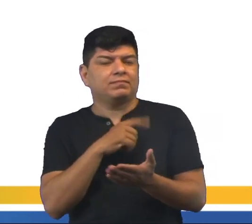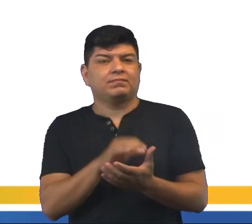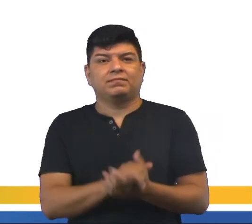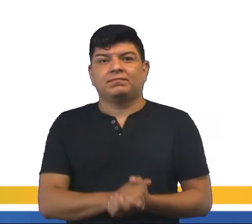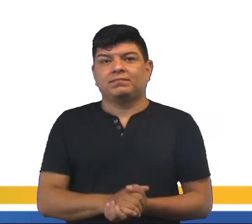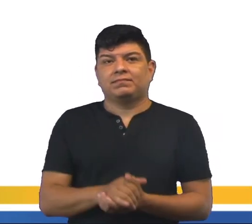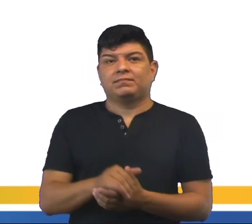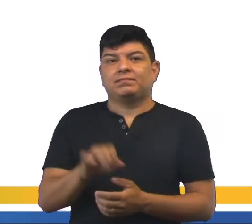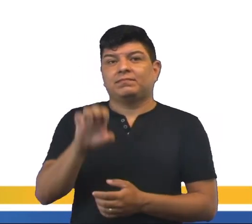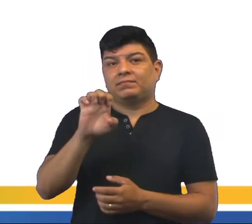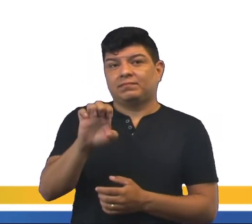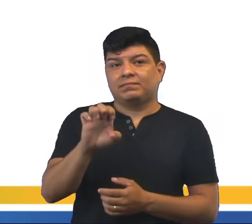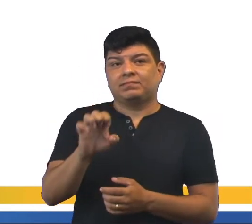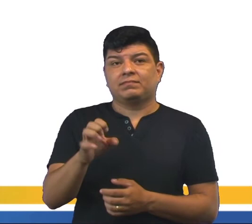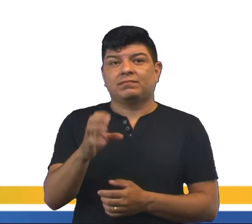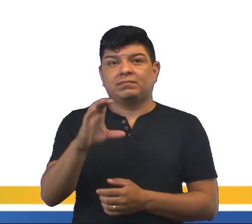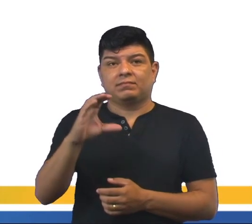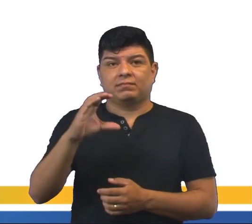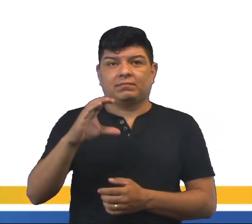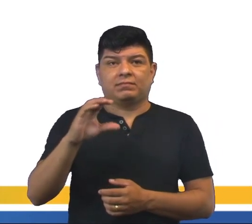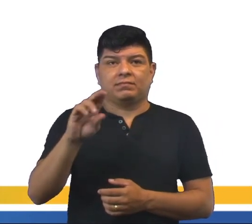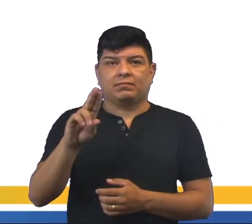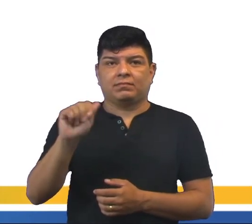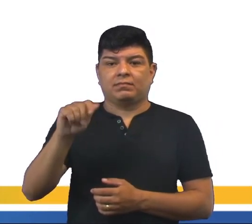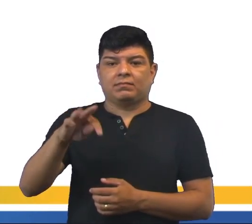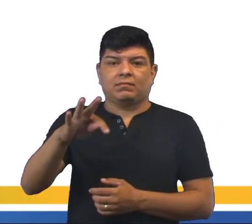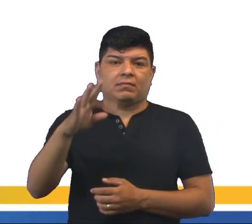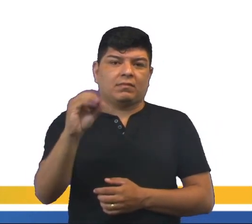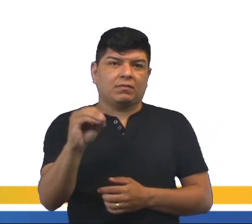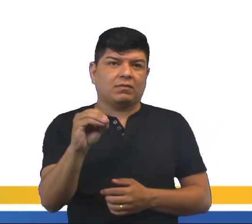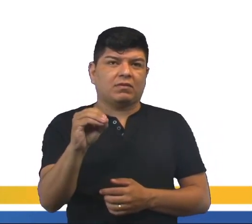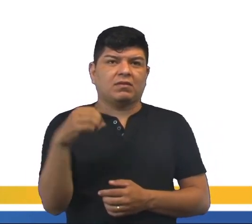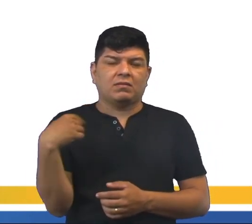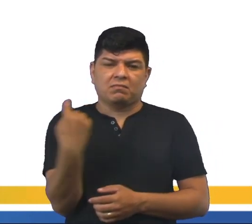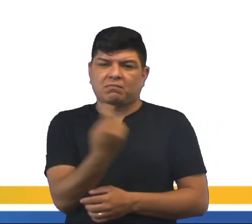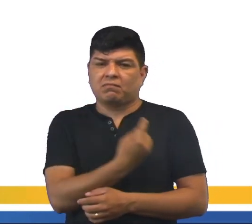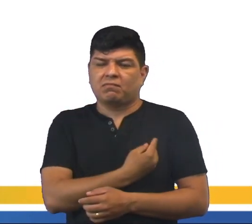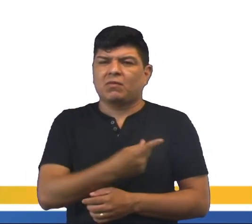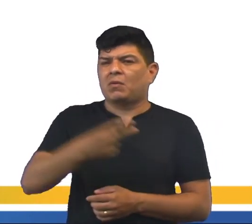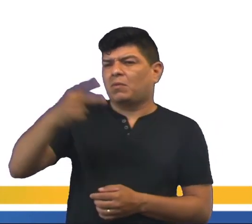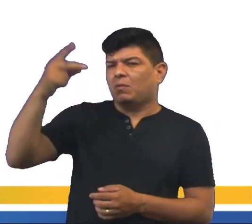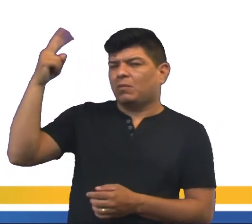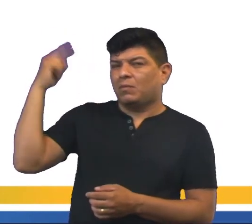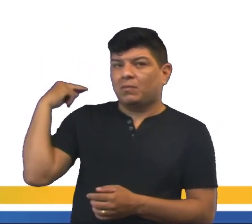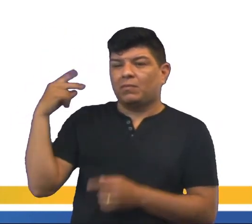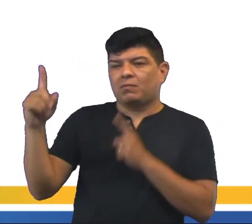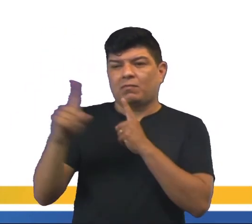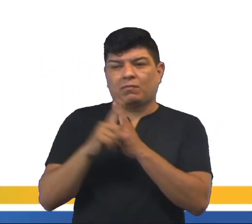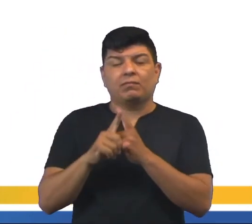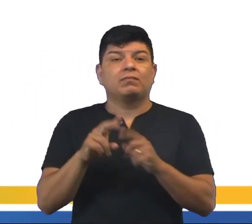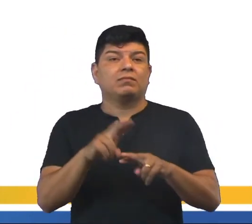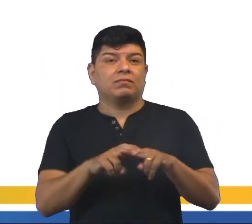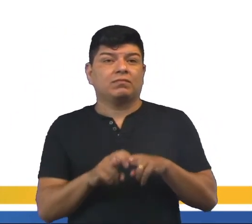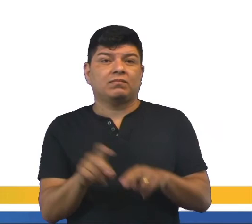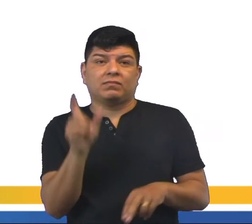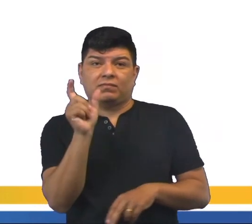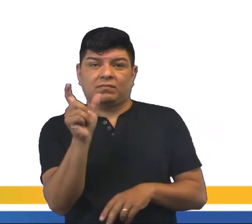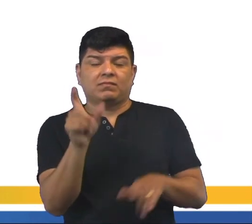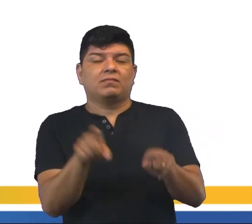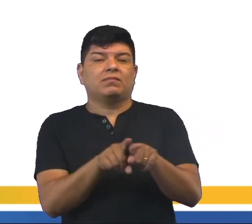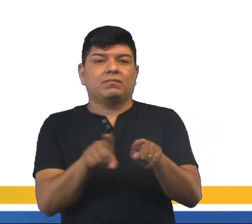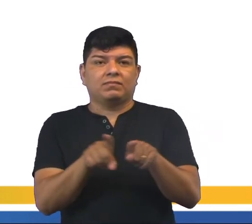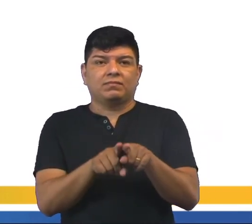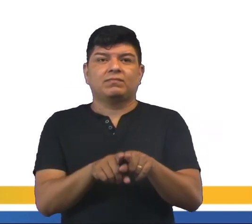Na letra E, quanto tempo que não nos veíamos? Ou seja, faz tanto tempo que nós não nos veíamos. Então, a palavra quanto